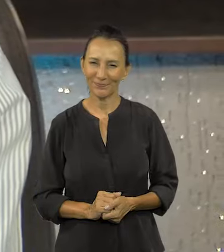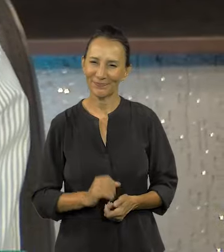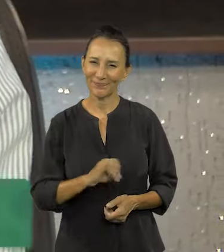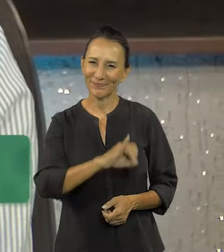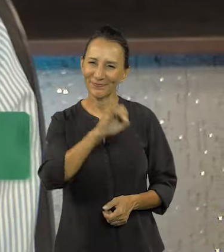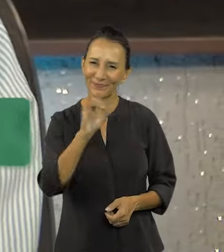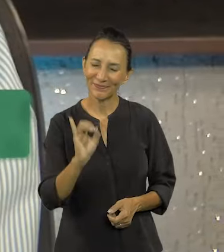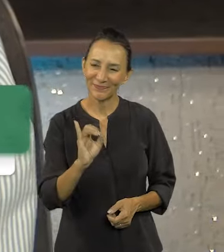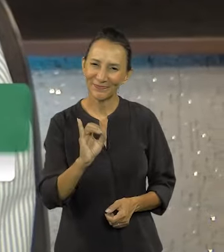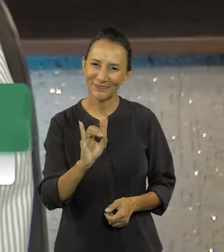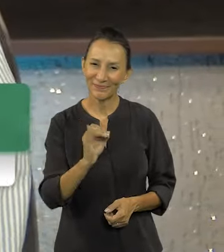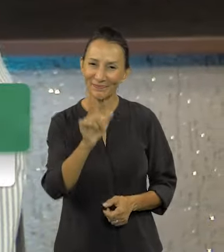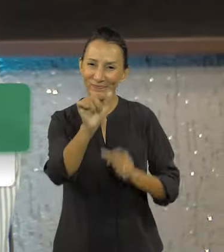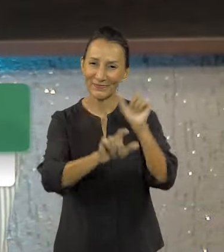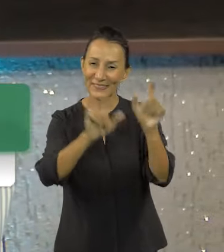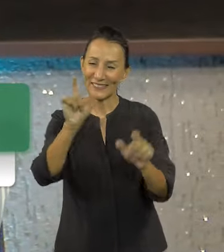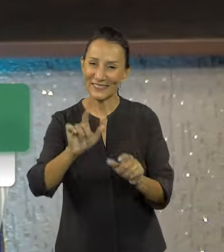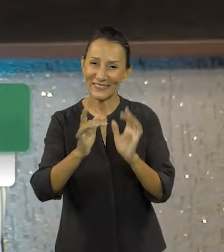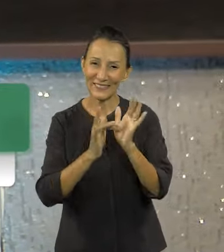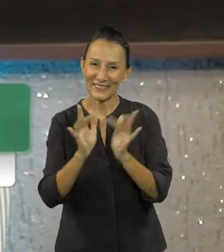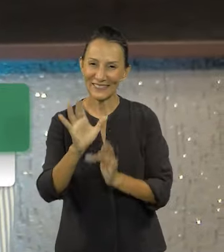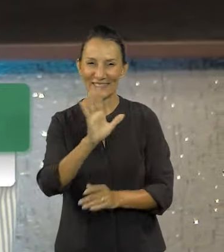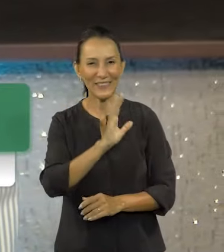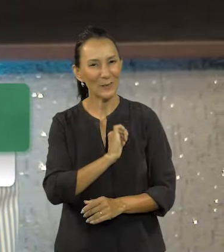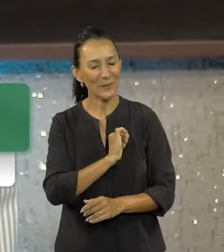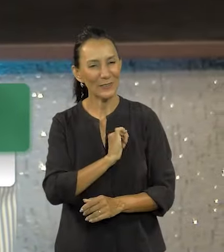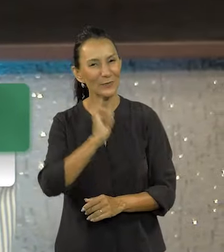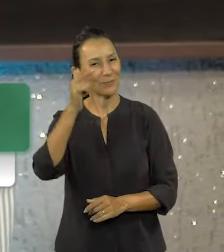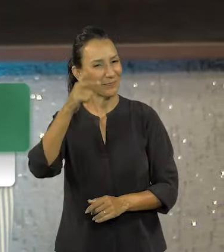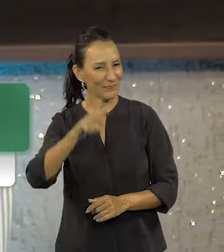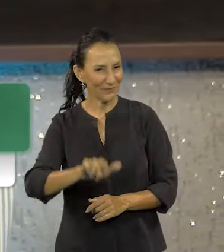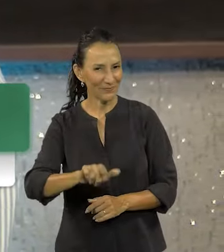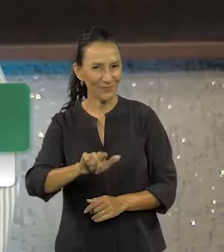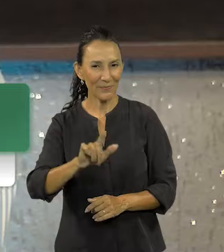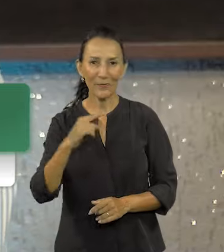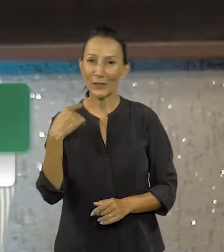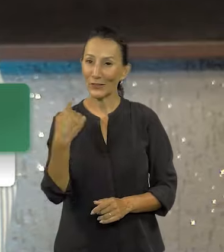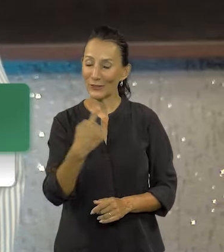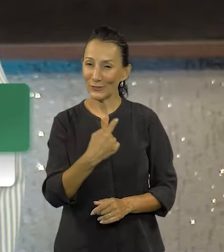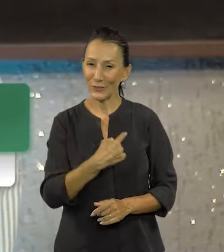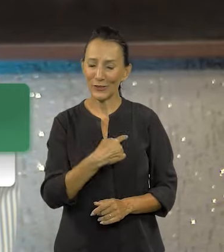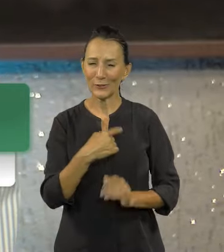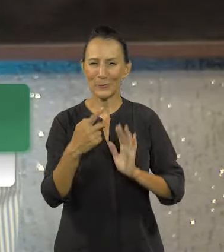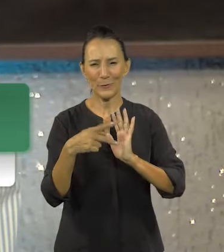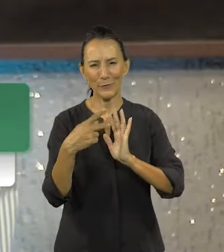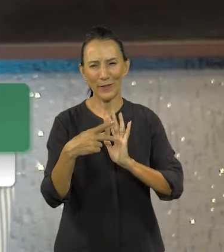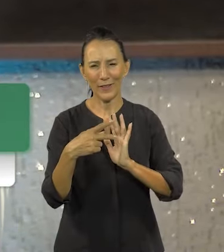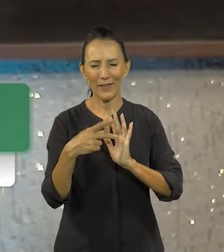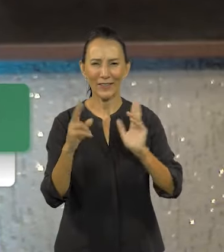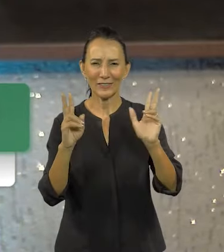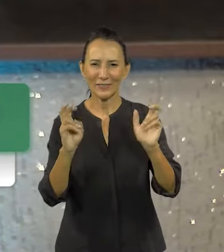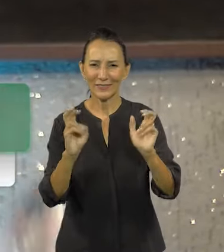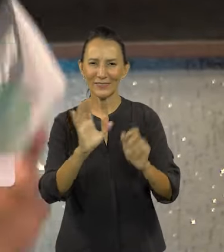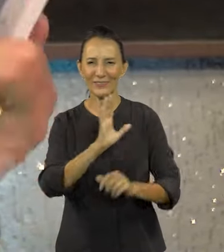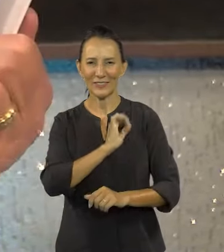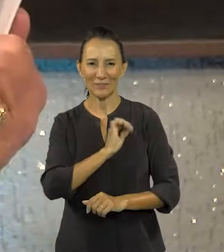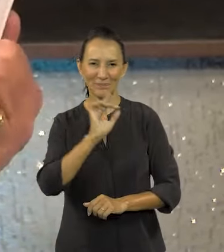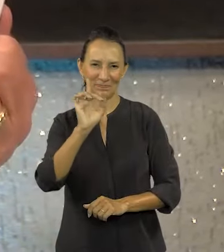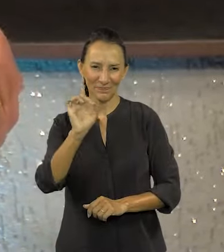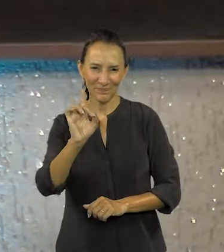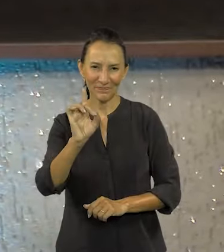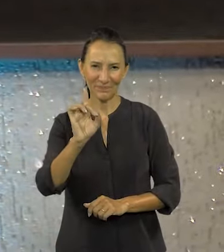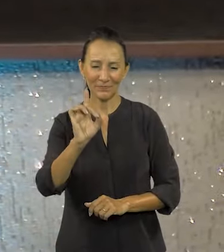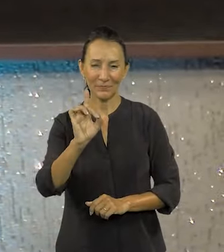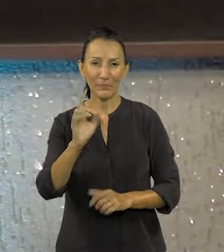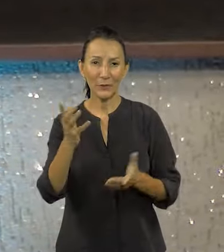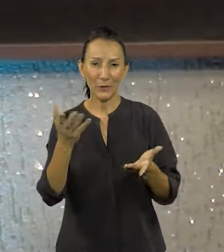Olá queridos amados do Senhor Jesus Mais Uma Vez vamos estar falando do amor de Deus e eu queria falar com